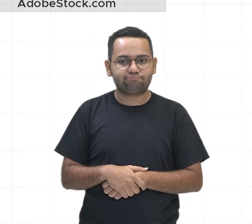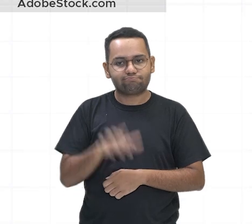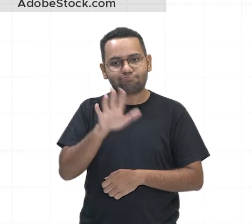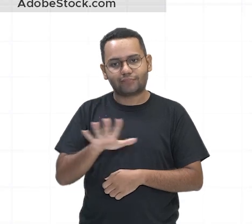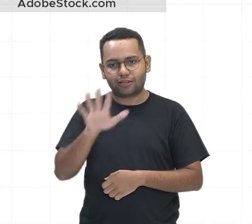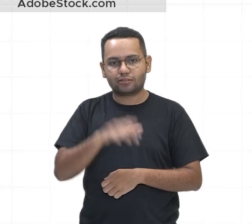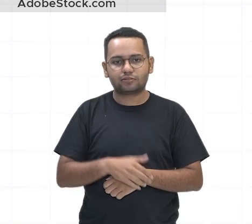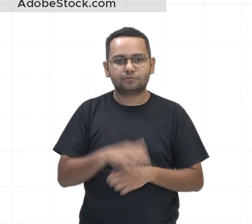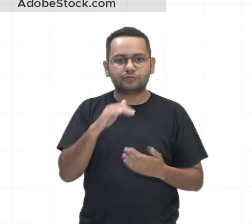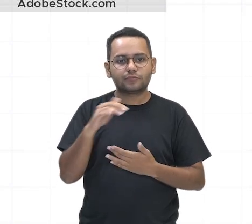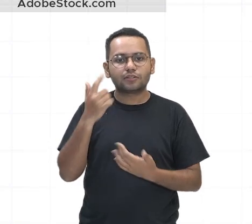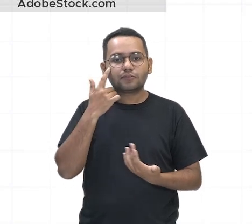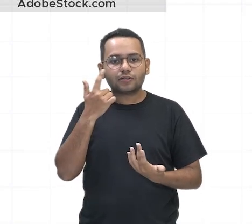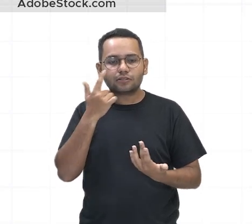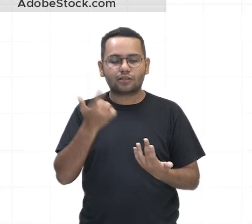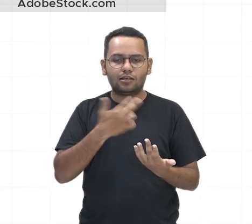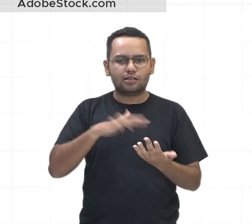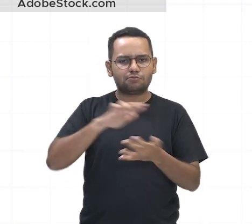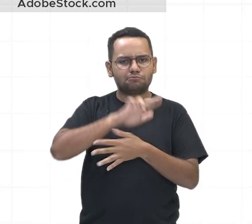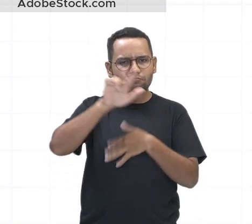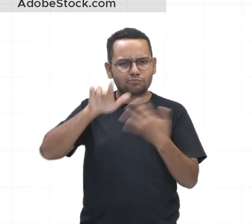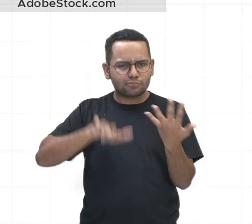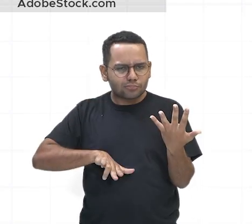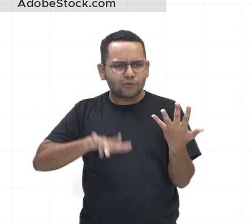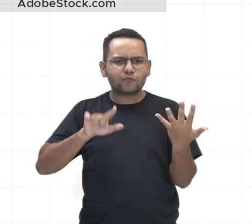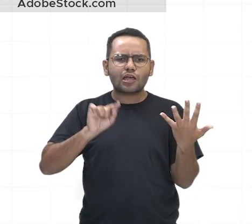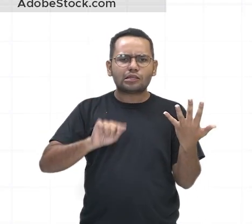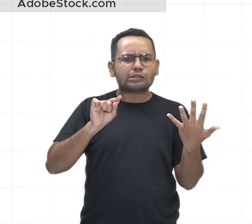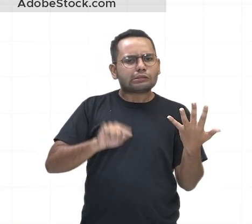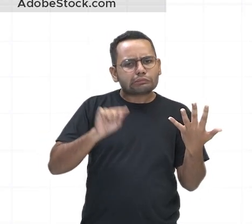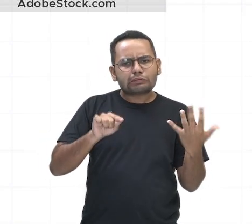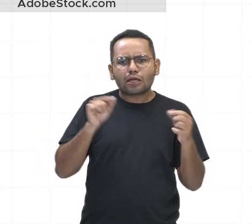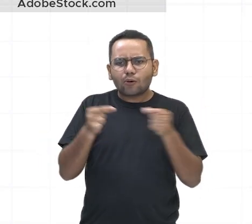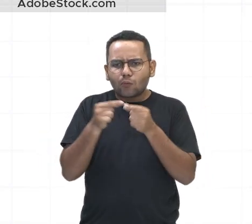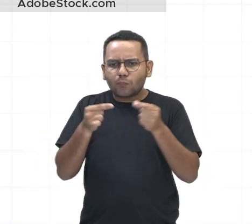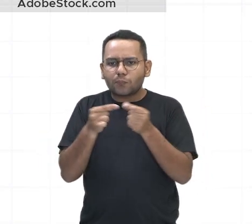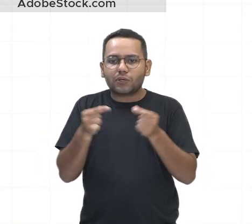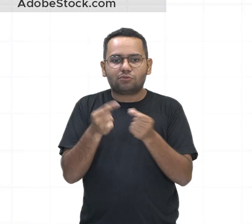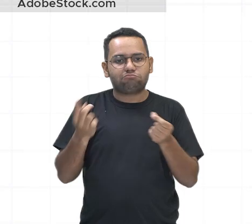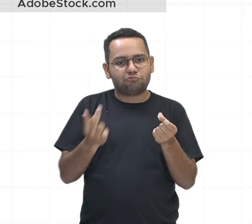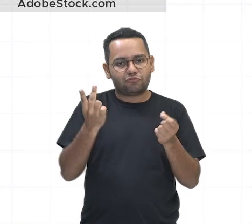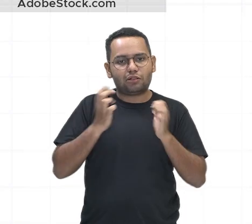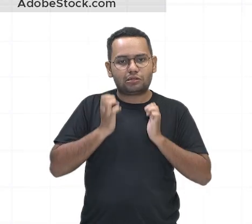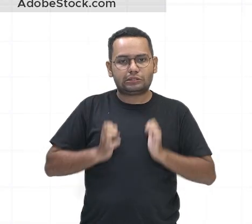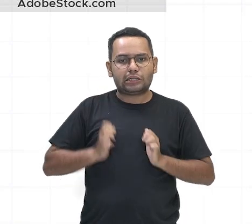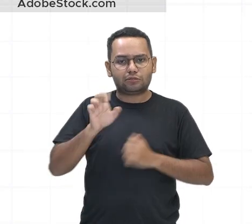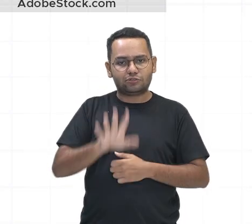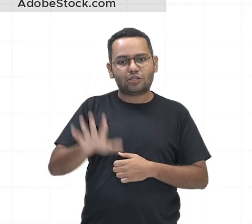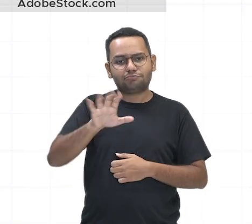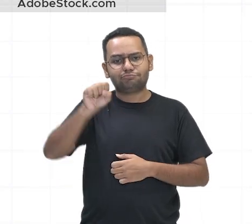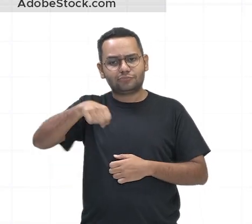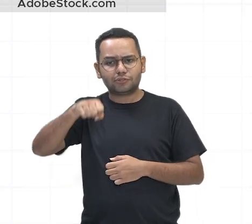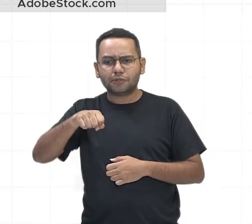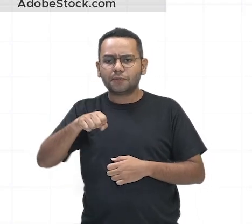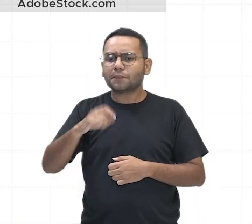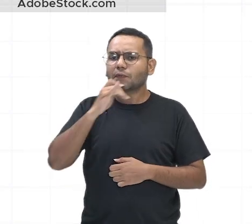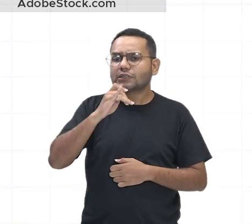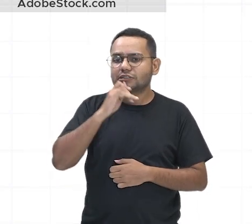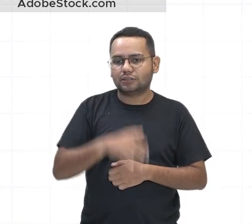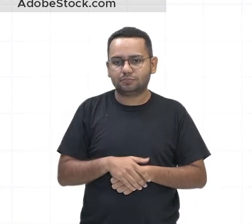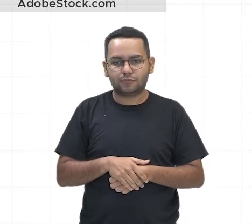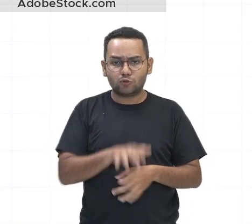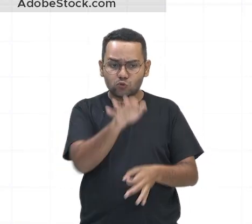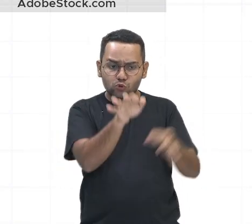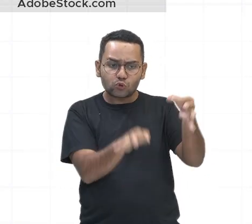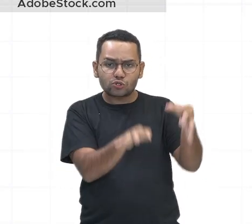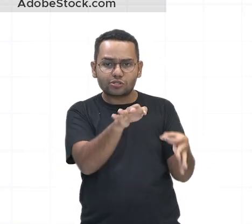valores éticos universais, como a busca pela justiça, o respeito pelo ser